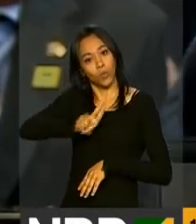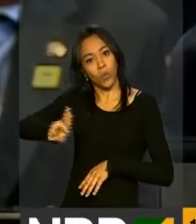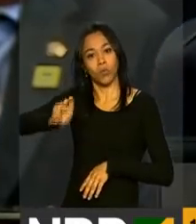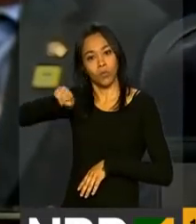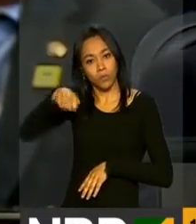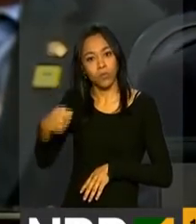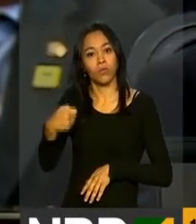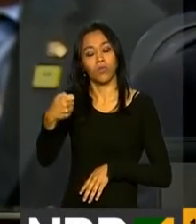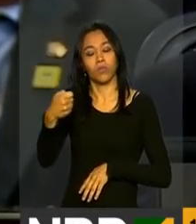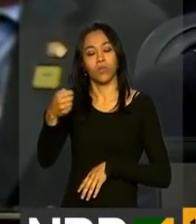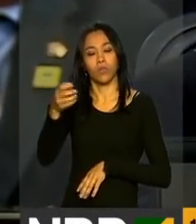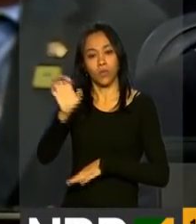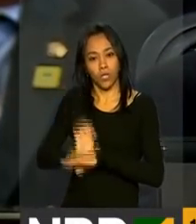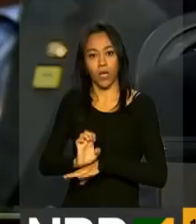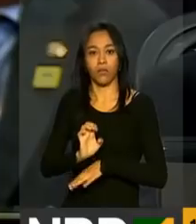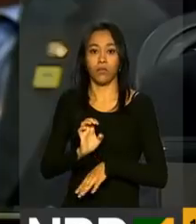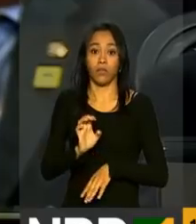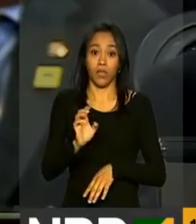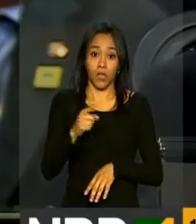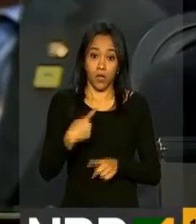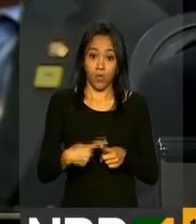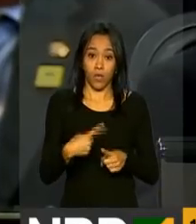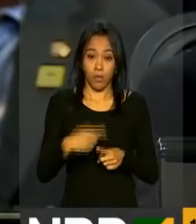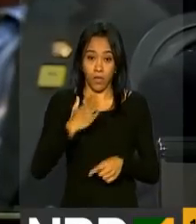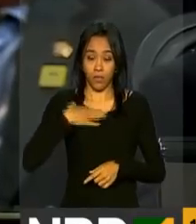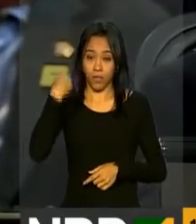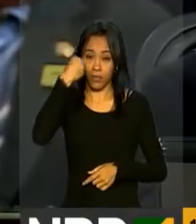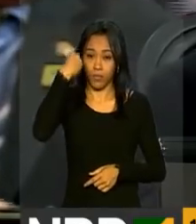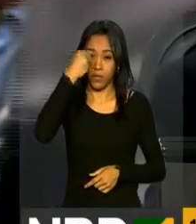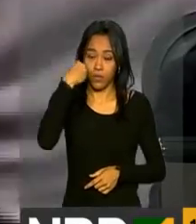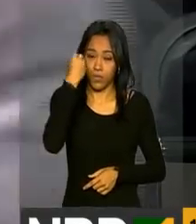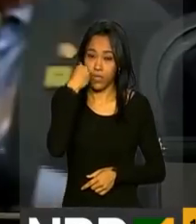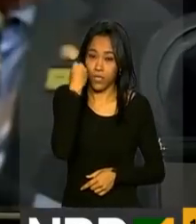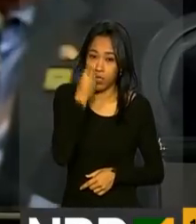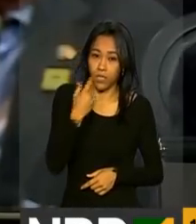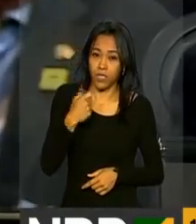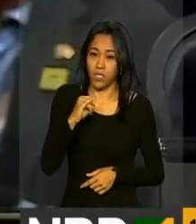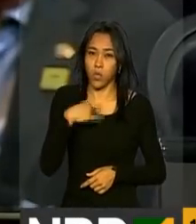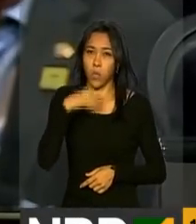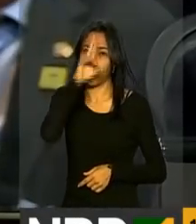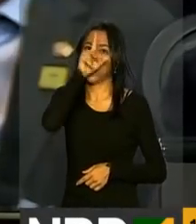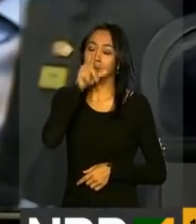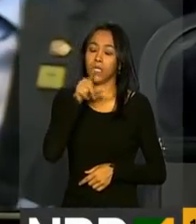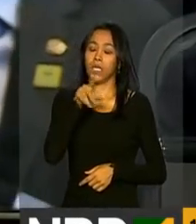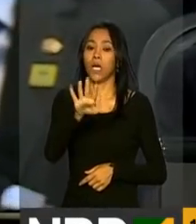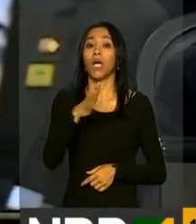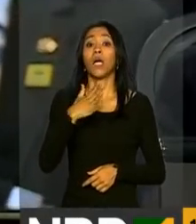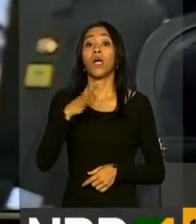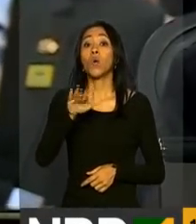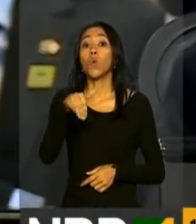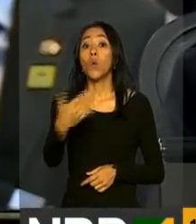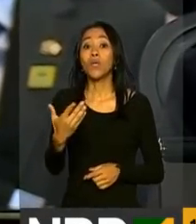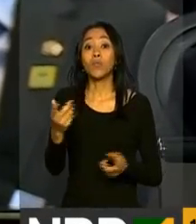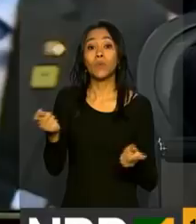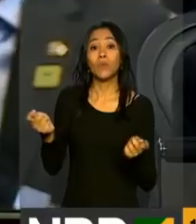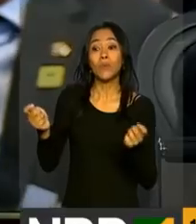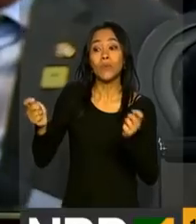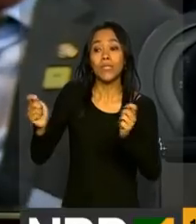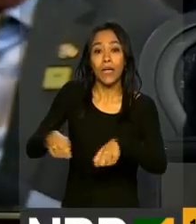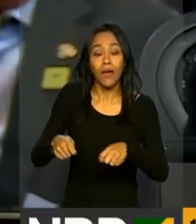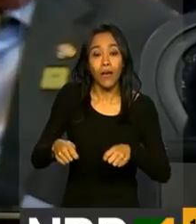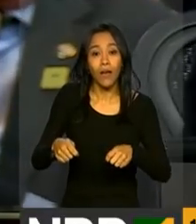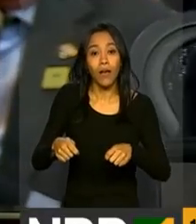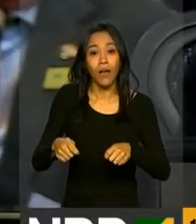porque é uma coisa curiosa pelo menos a minha experiência se não for equivocada revela o seguinte quando não dava espaço territorial